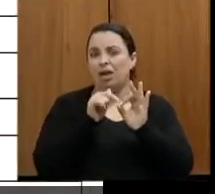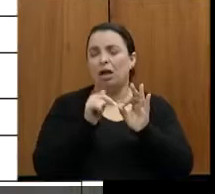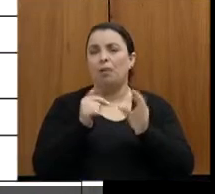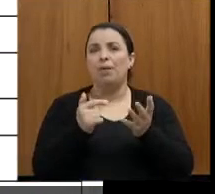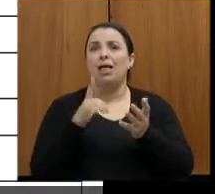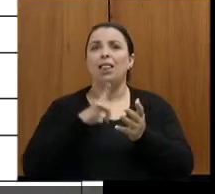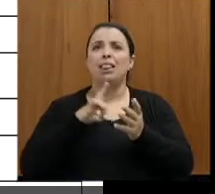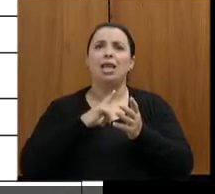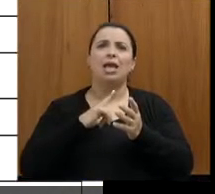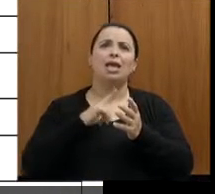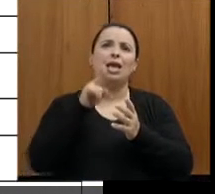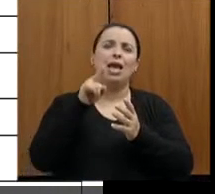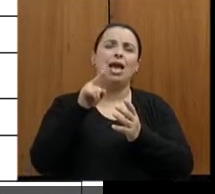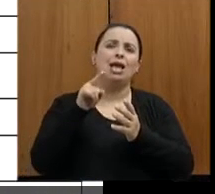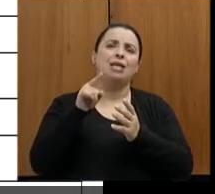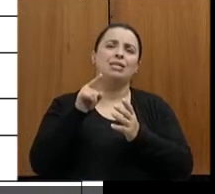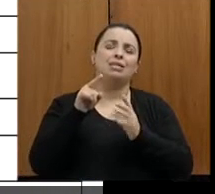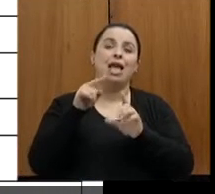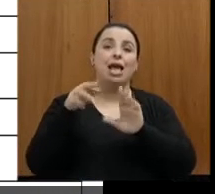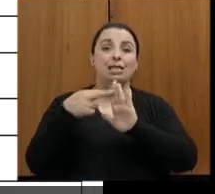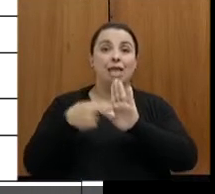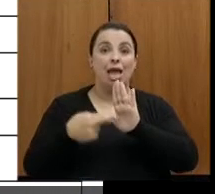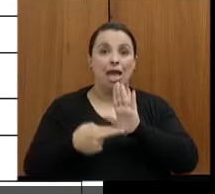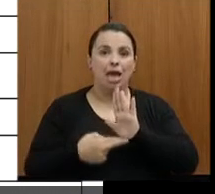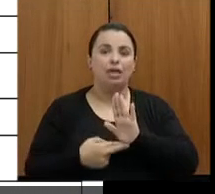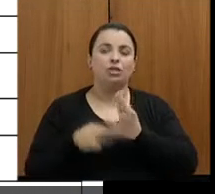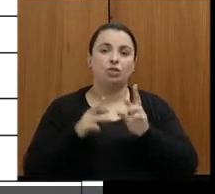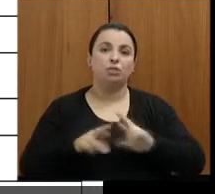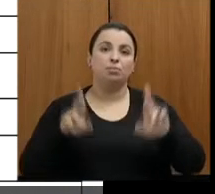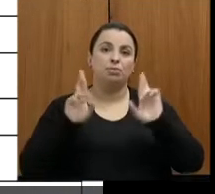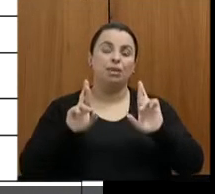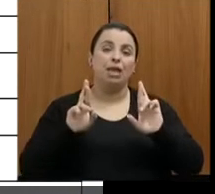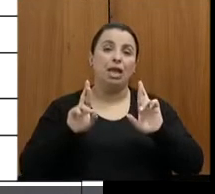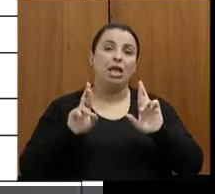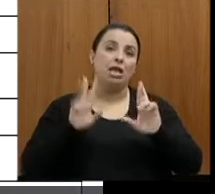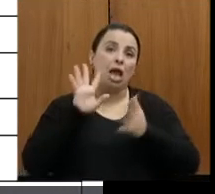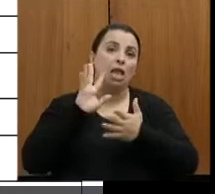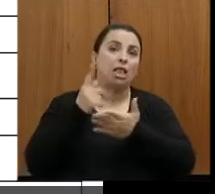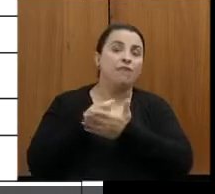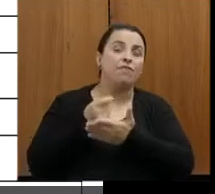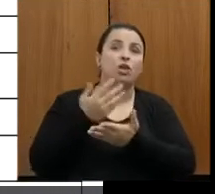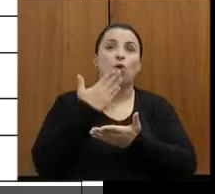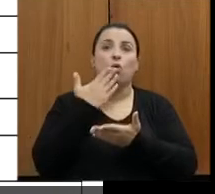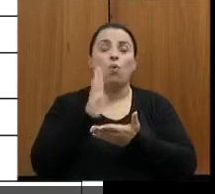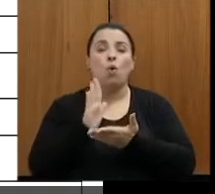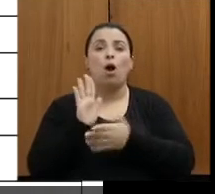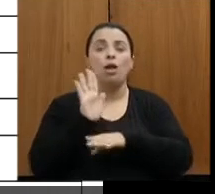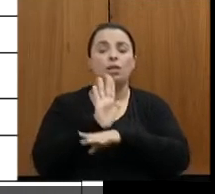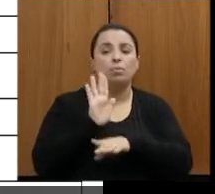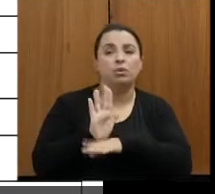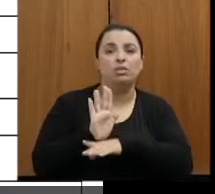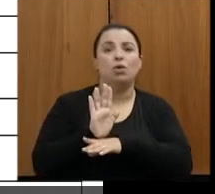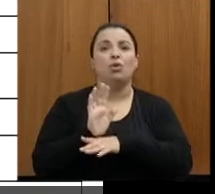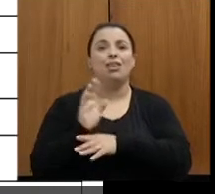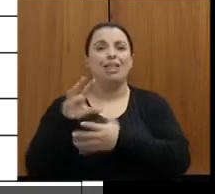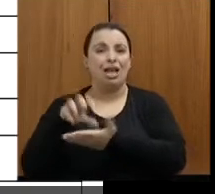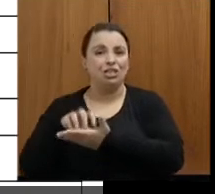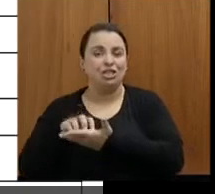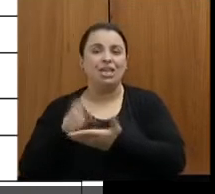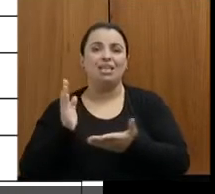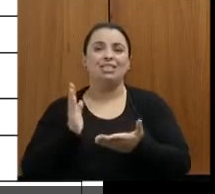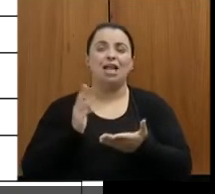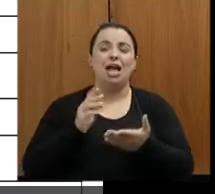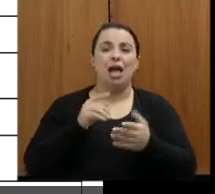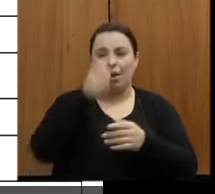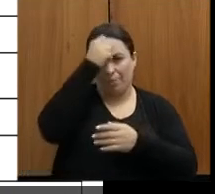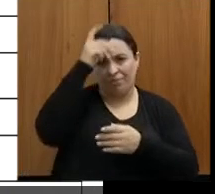de responsabilidades que definem quais são as atribuições da equipe da agência, quais são as atribuições da equipe da prefeitura e o o cartório também